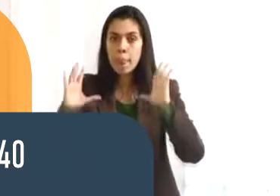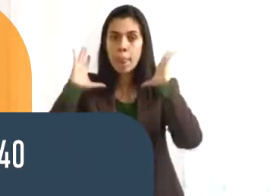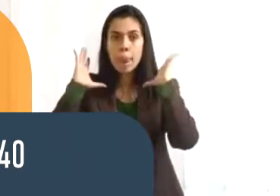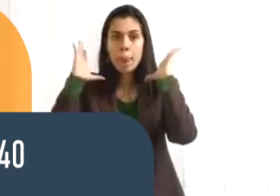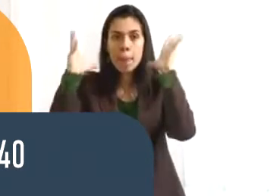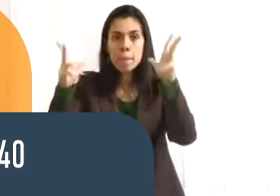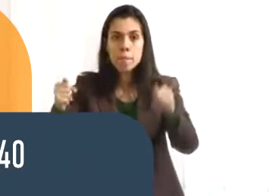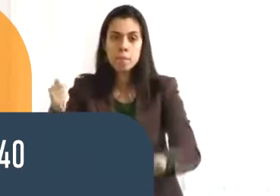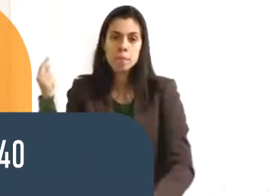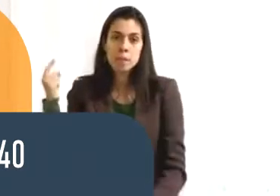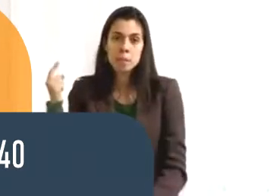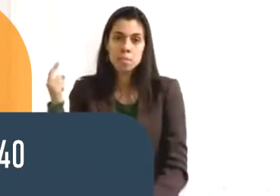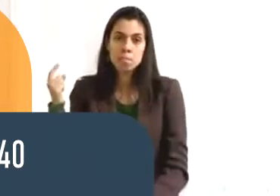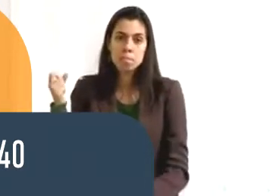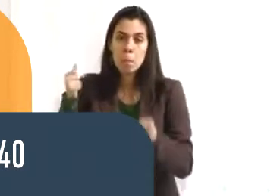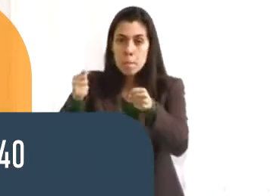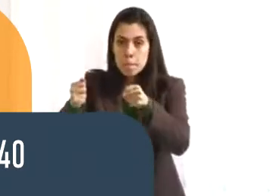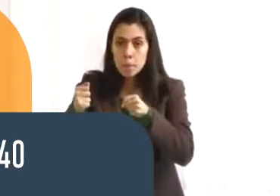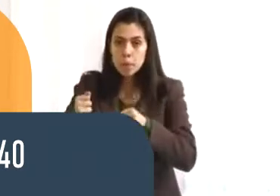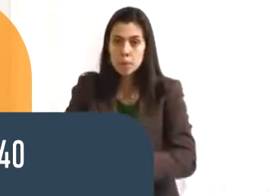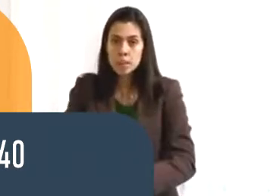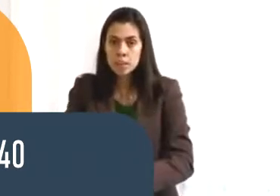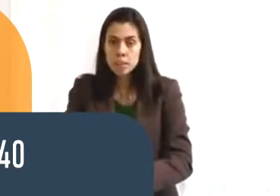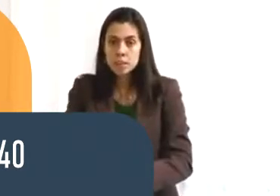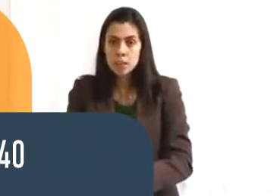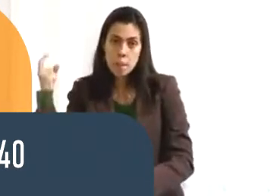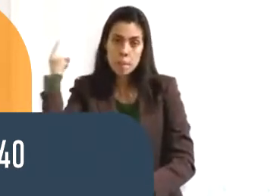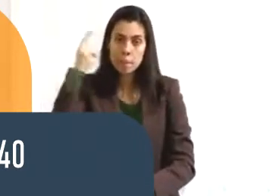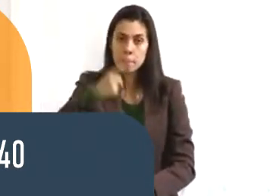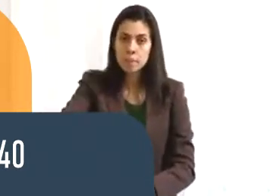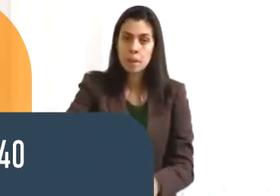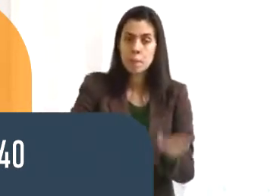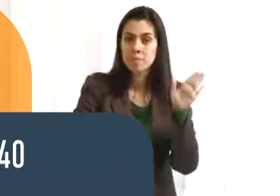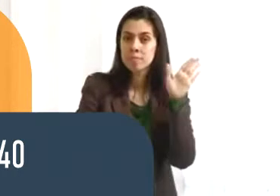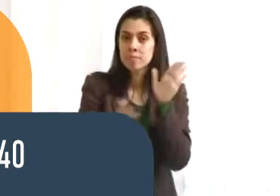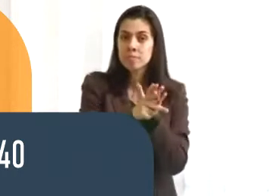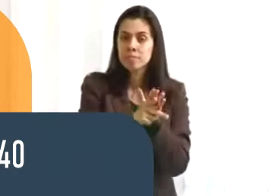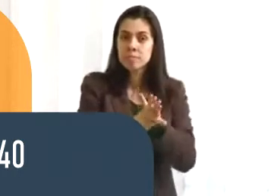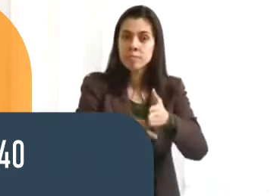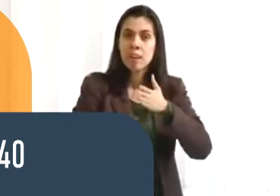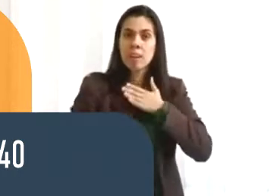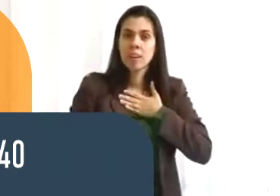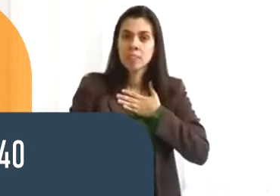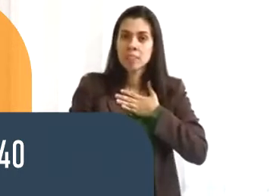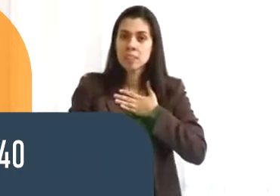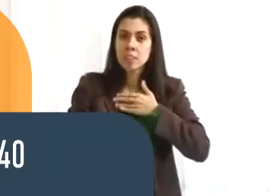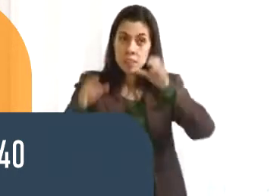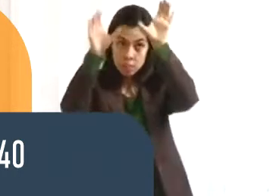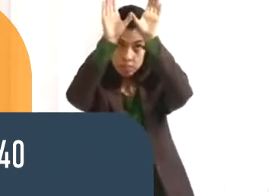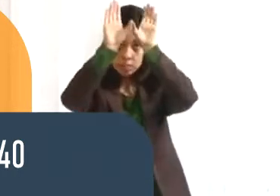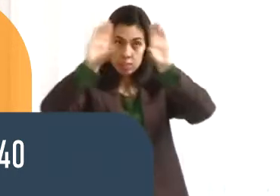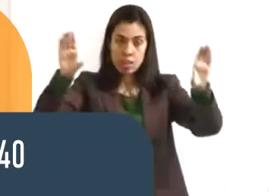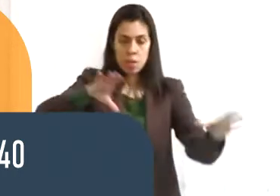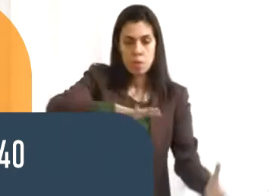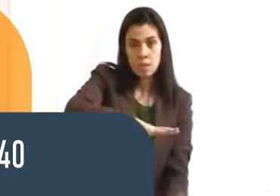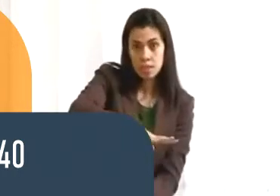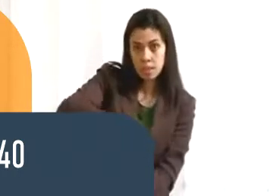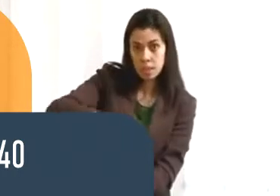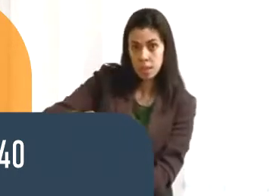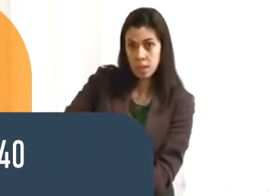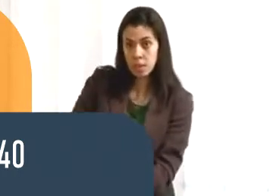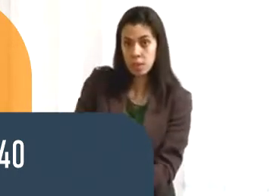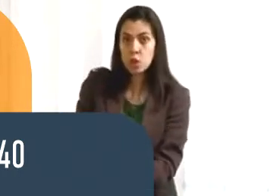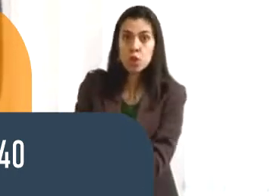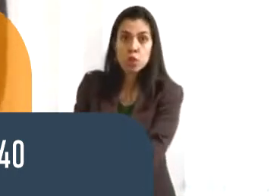terra. Ide, portanto, fazei discípulos de todas as nações.